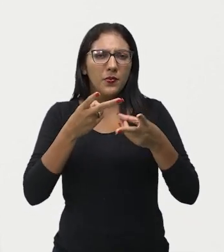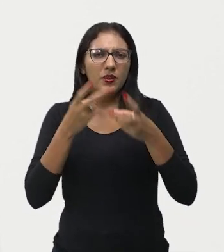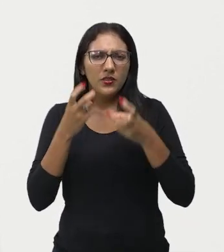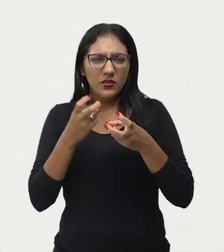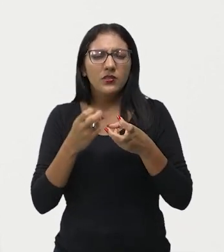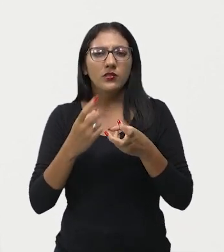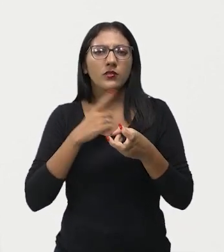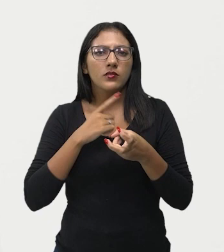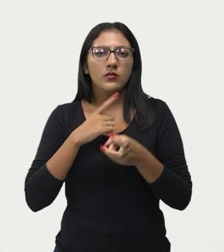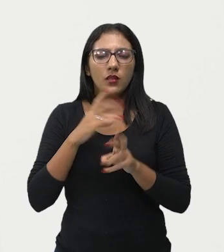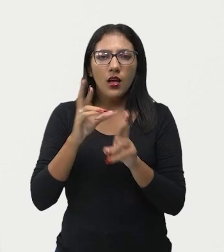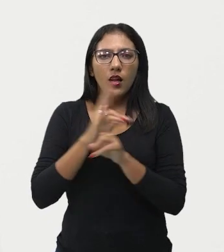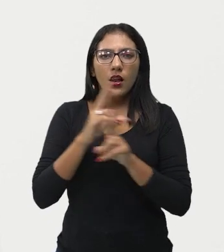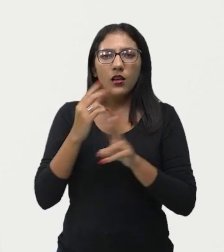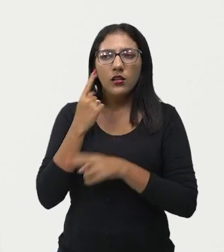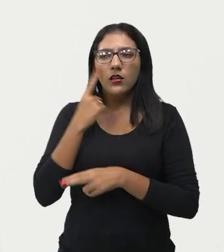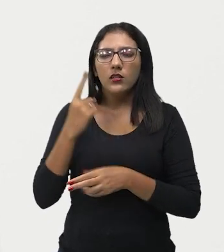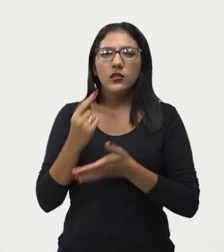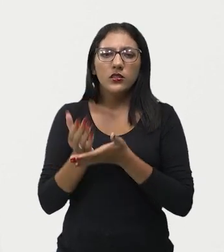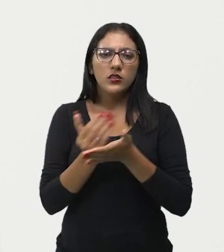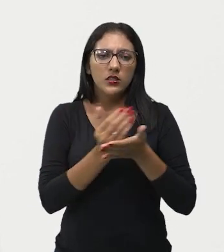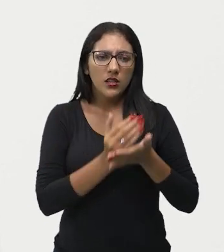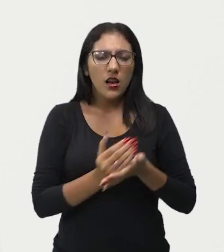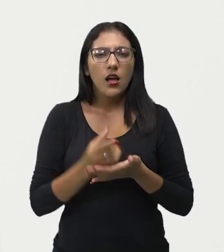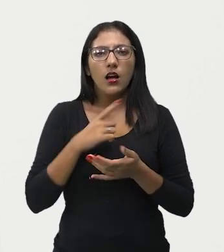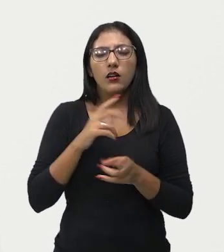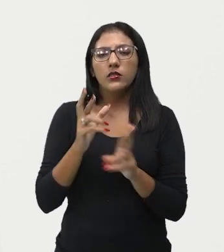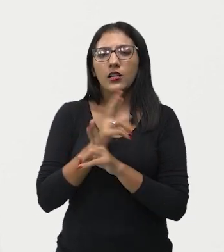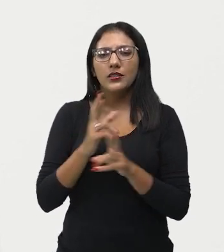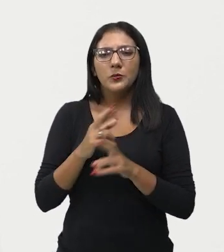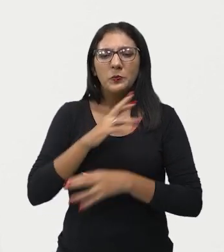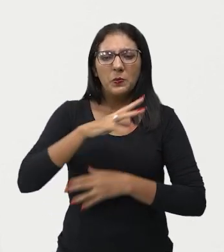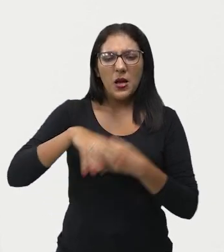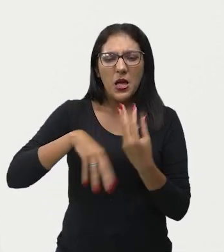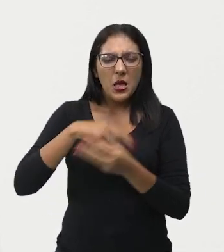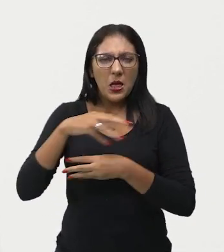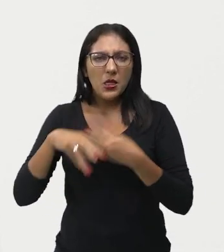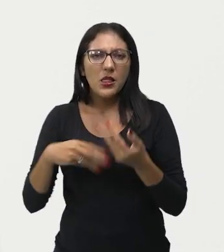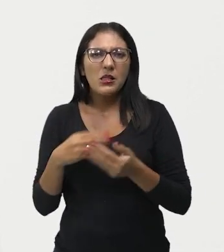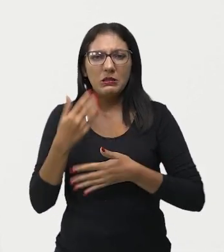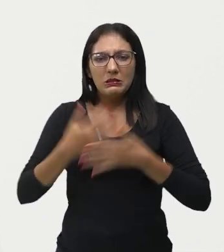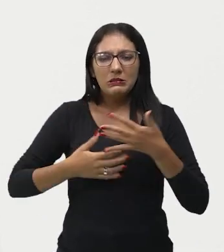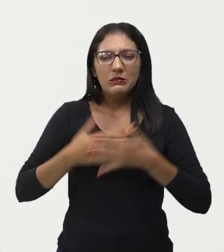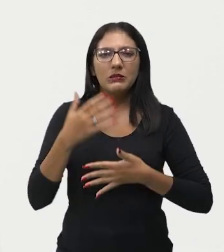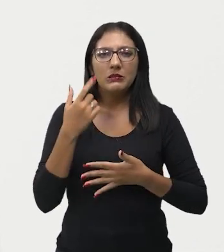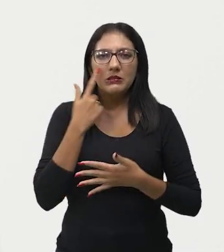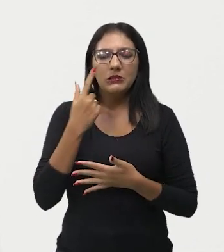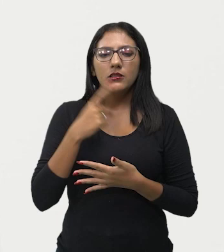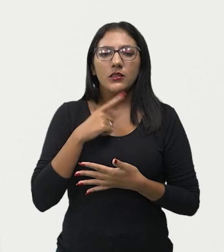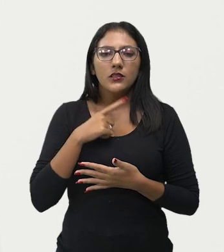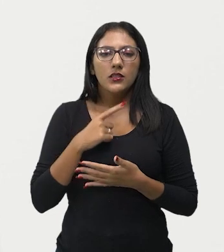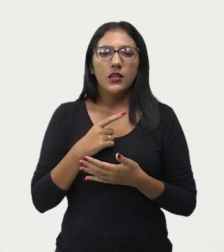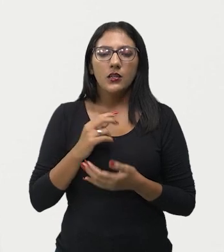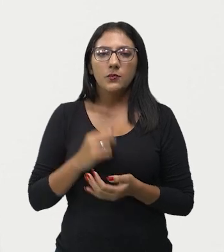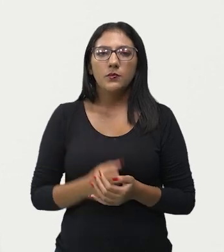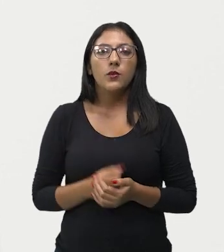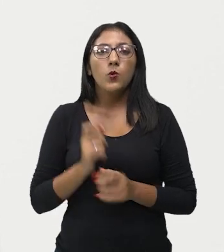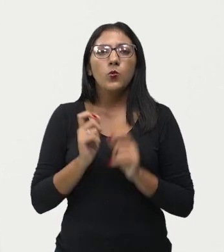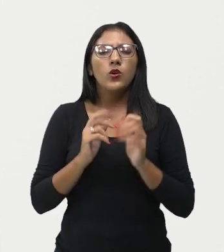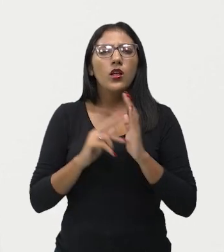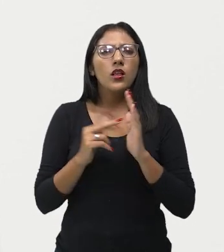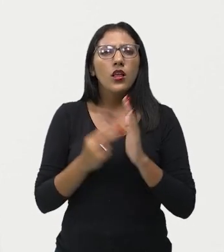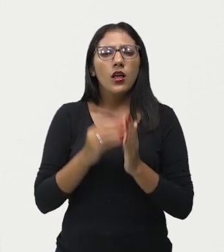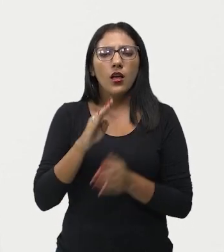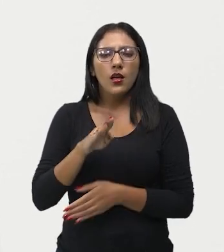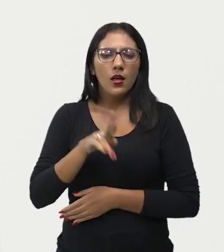esses dados, eles estão aí de forma meio que desorganizados. É o que nós chamamos de dados brutos, foi o que a